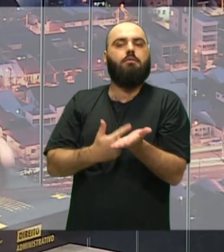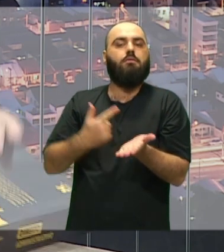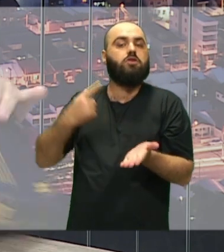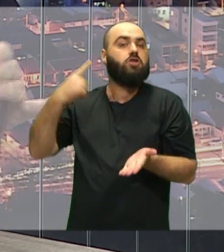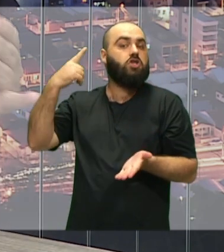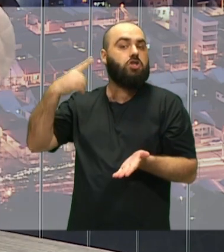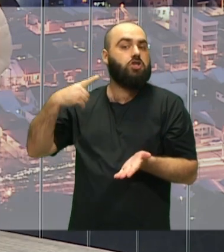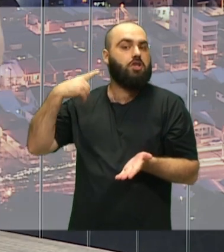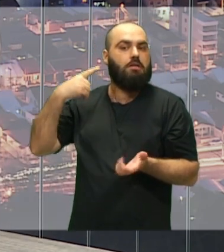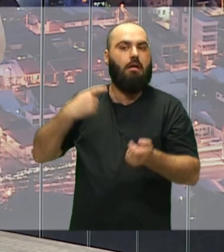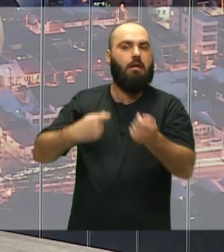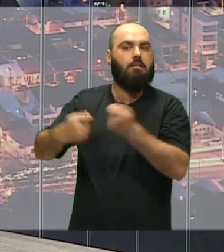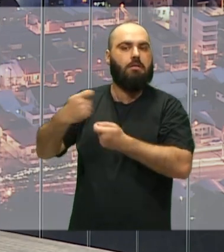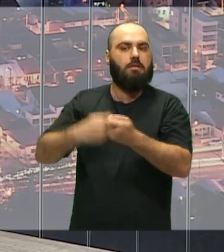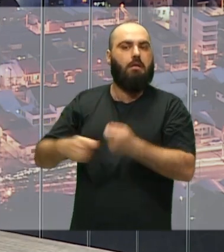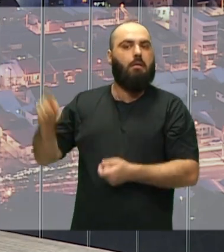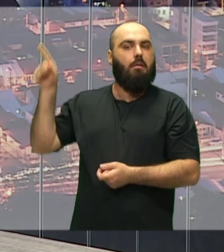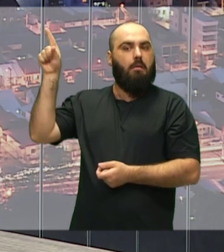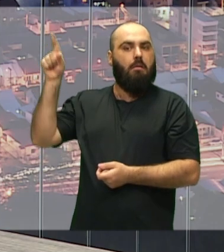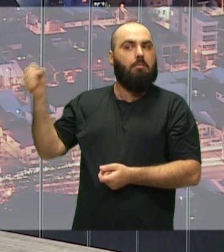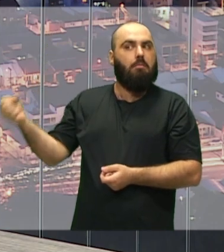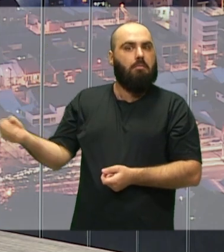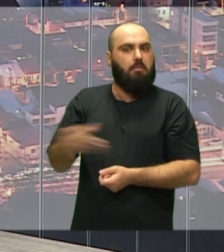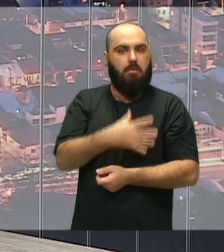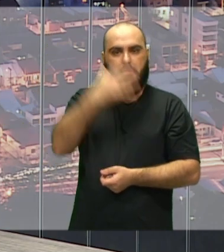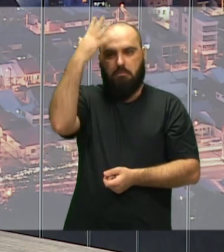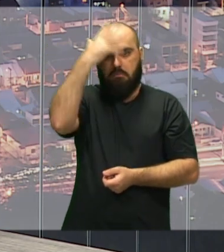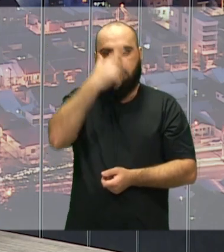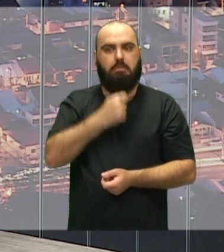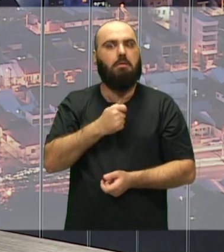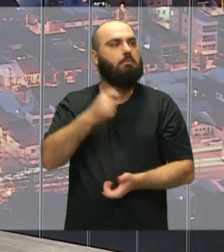que, acabou de sair, tá bonito, hein?